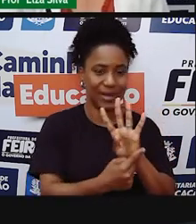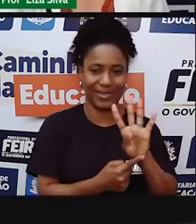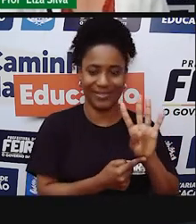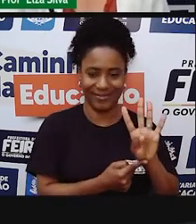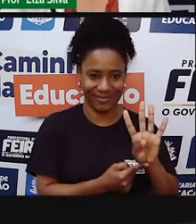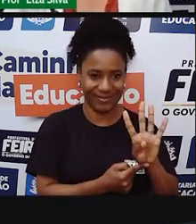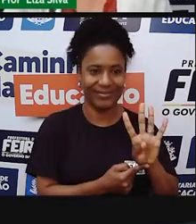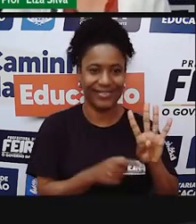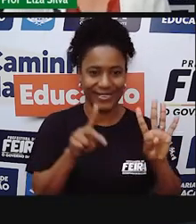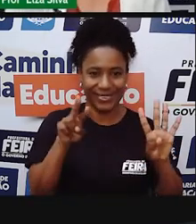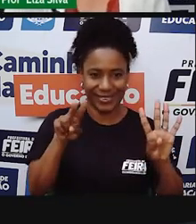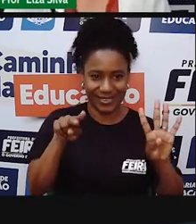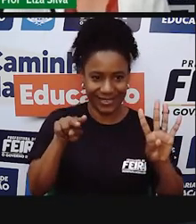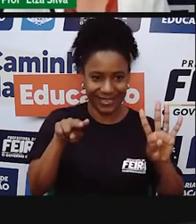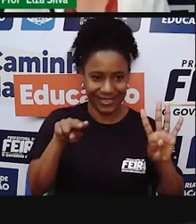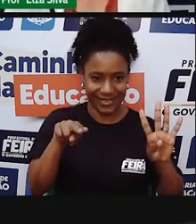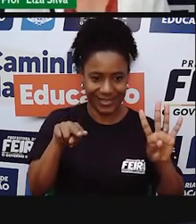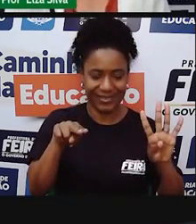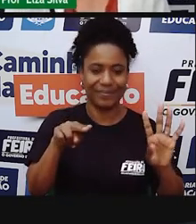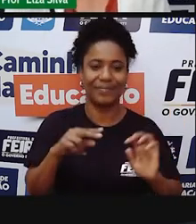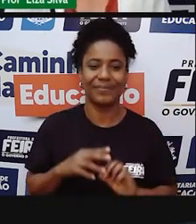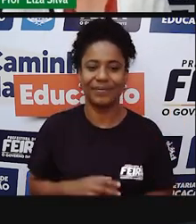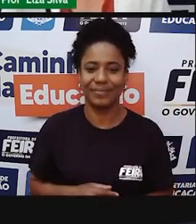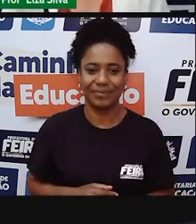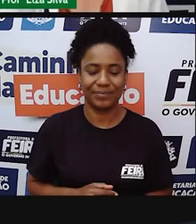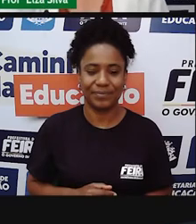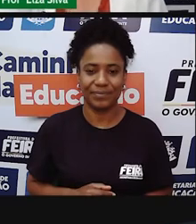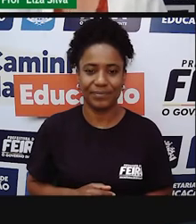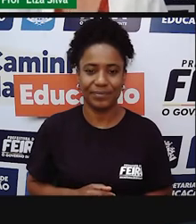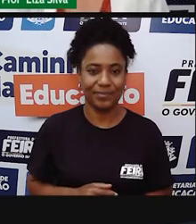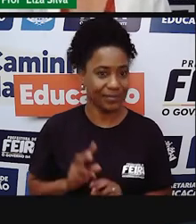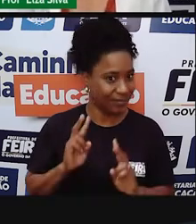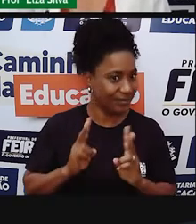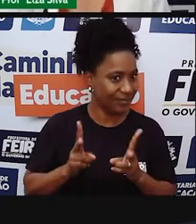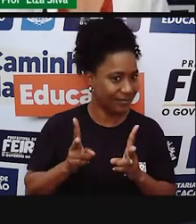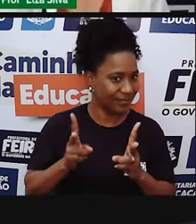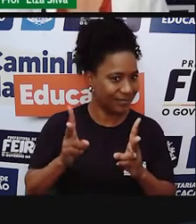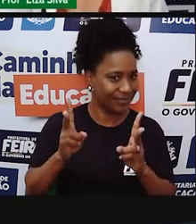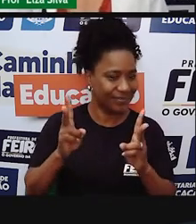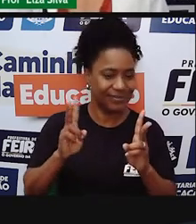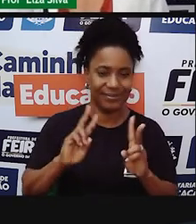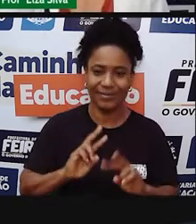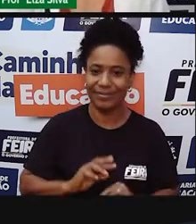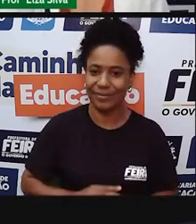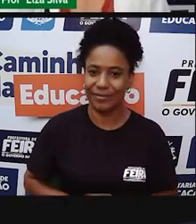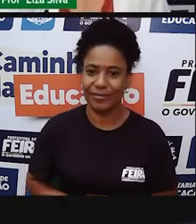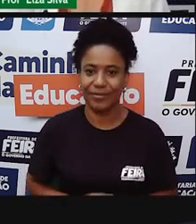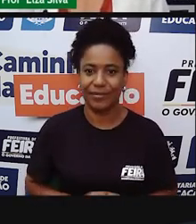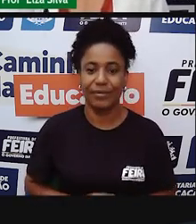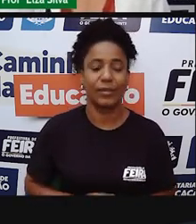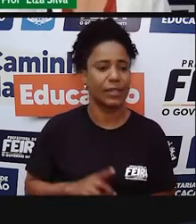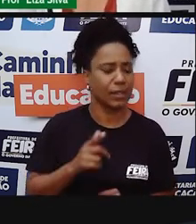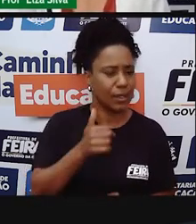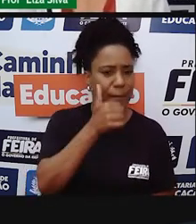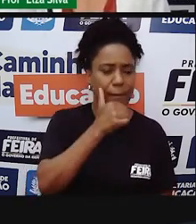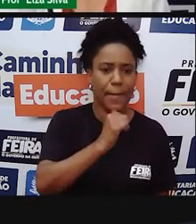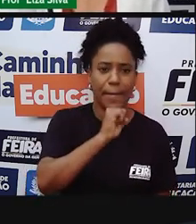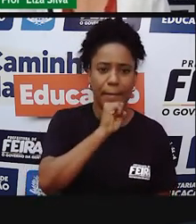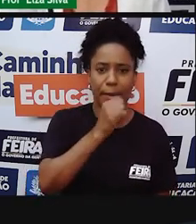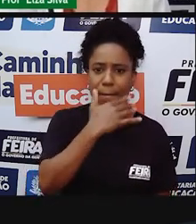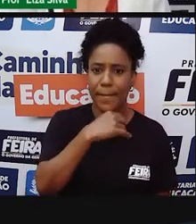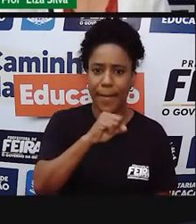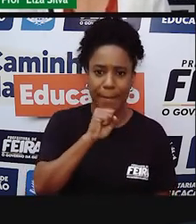Thelma. Ok, students? Let's go. William and Samantha, que são